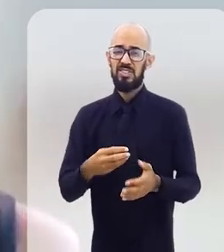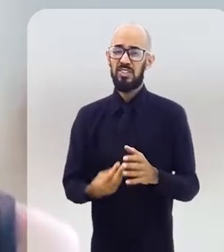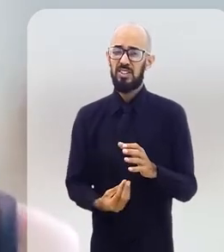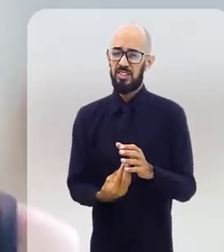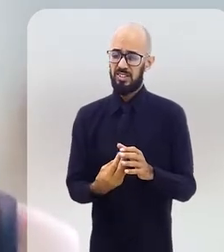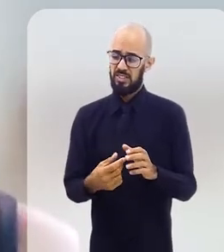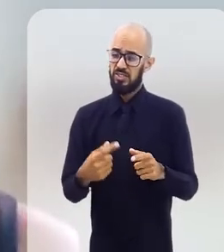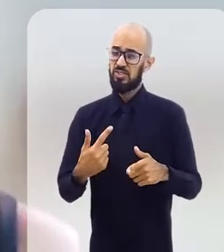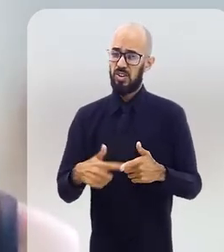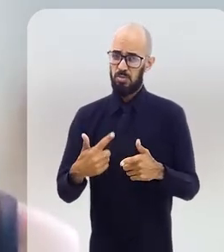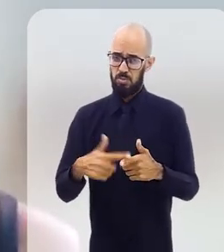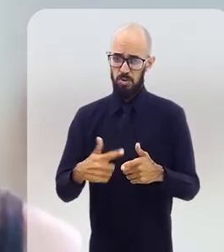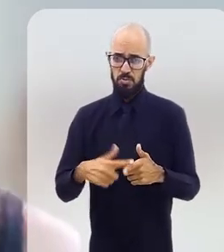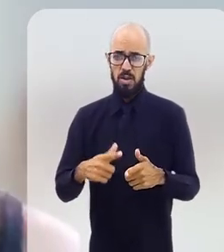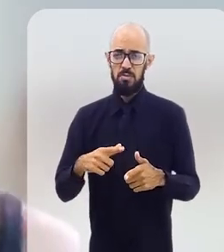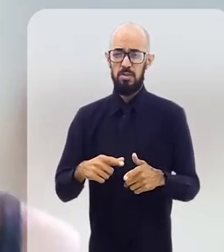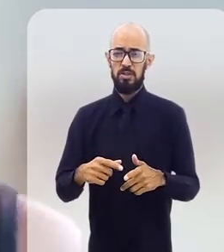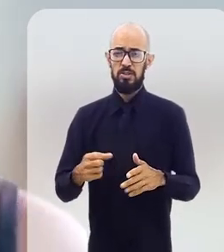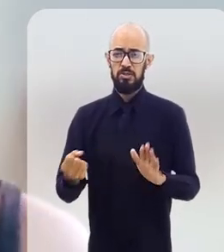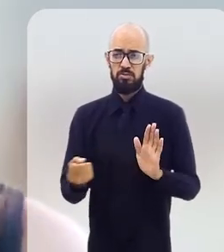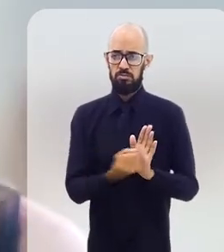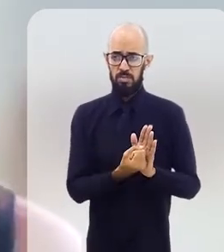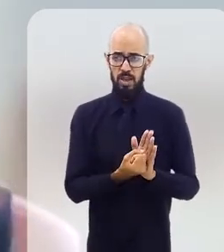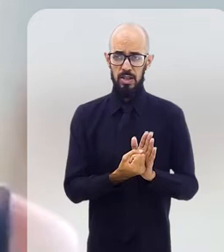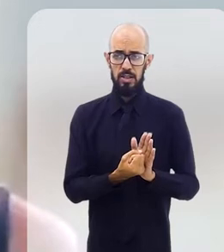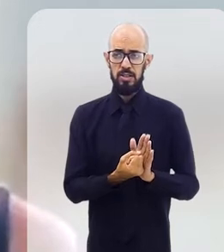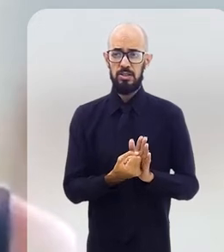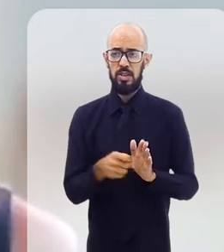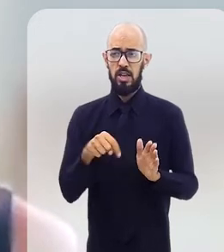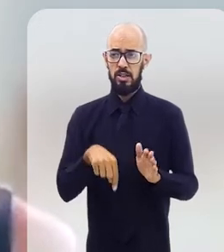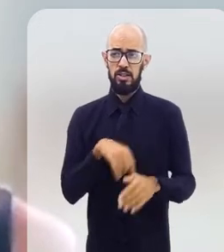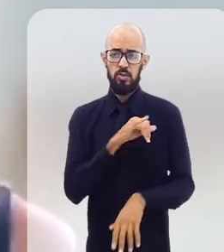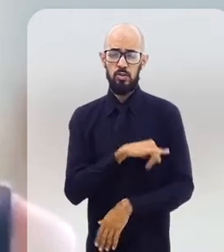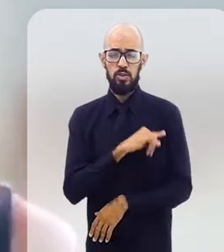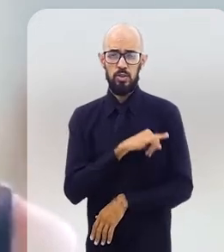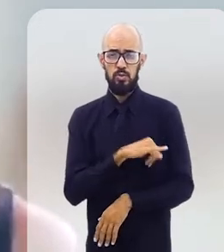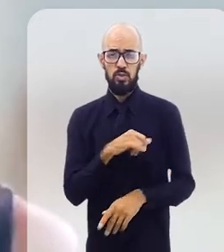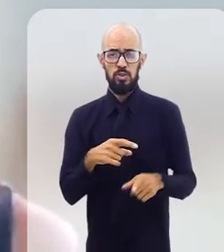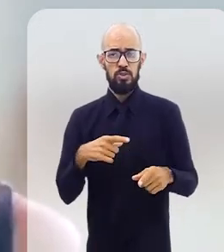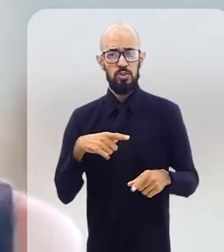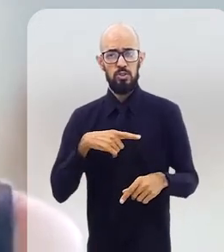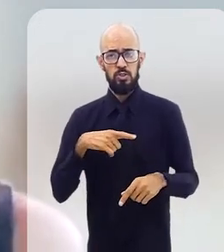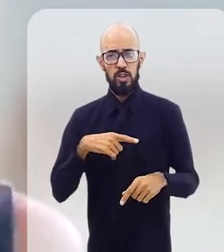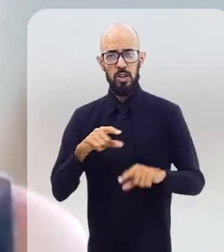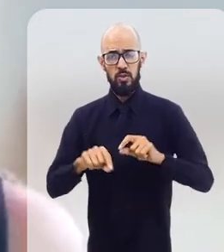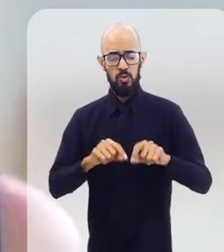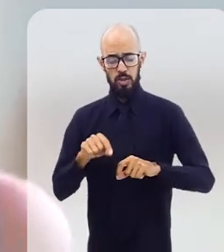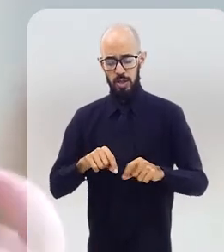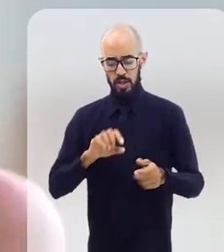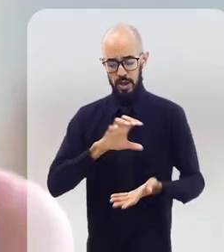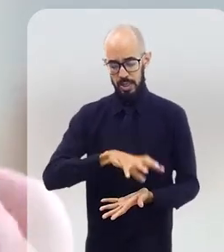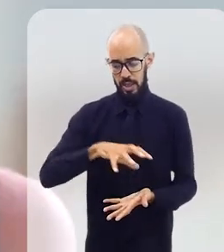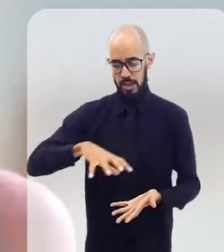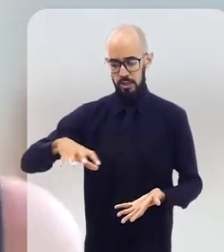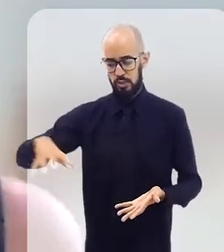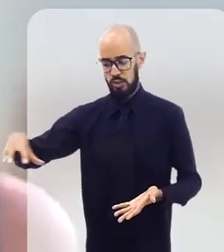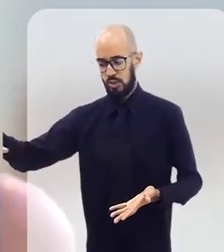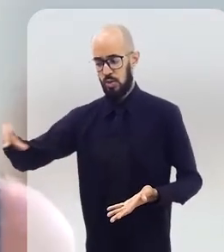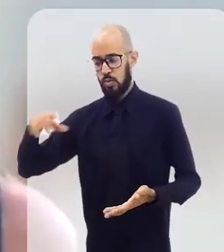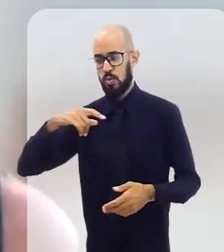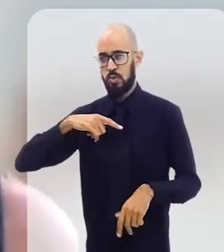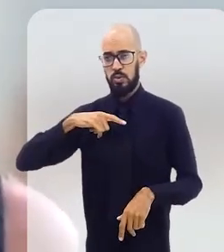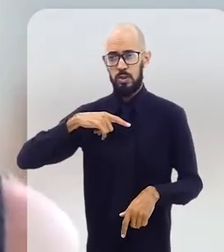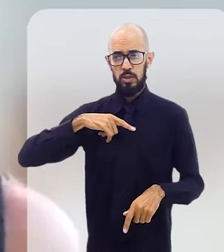extremamente afetadas, né, pelo Covid, né? A gente aqui também no Rio, a gente tem essa questão de que cada região aí